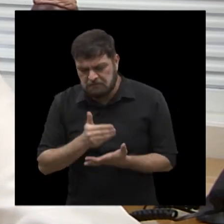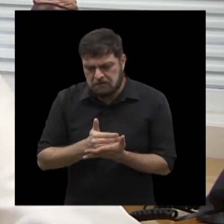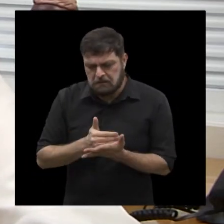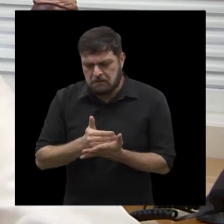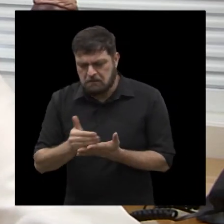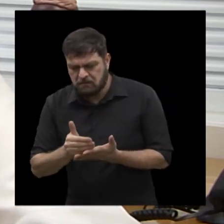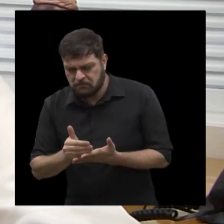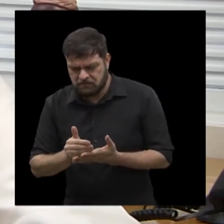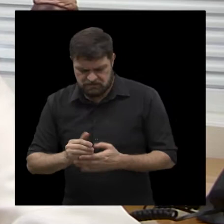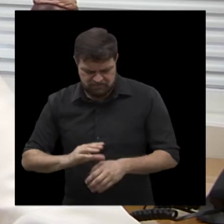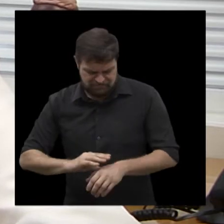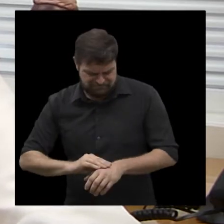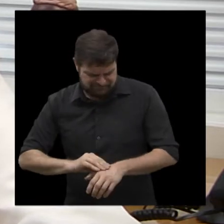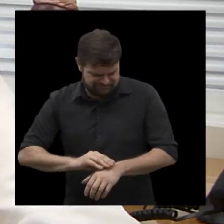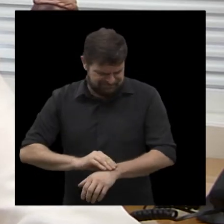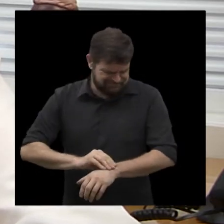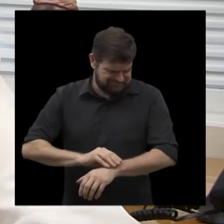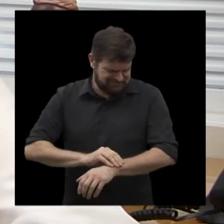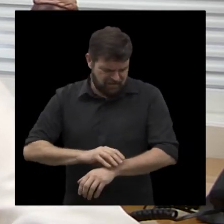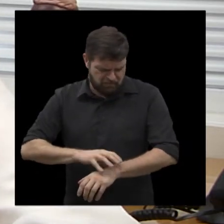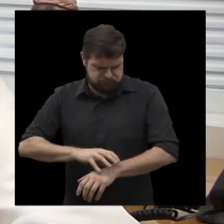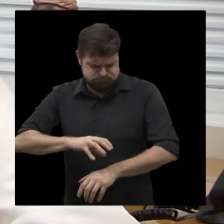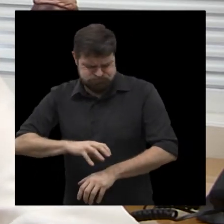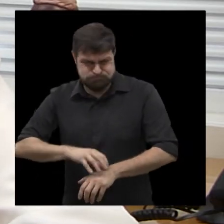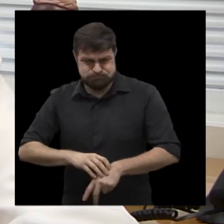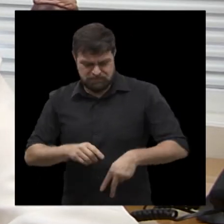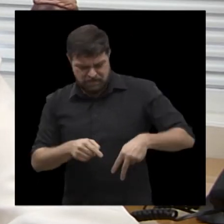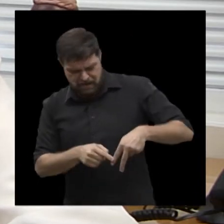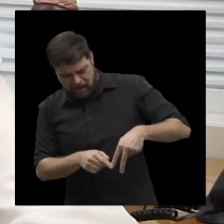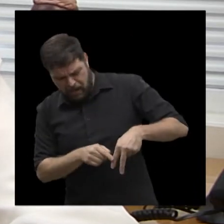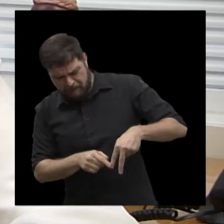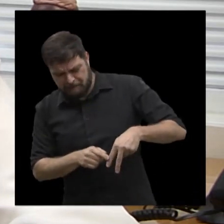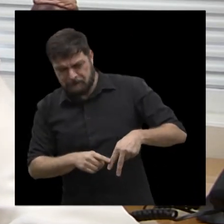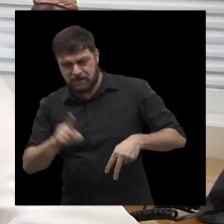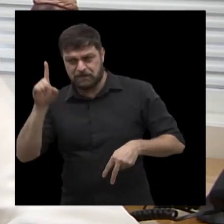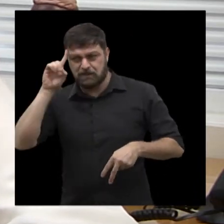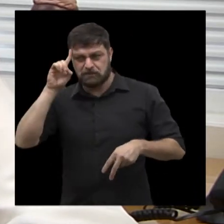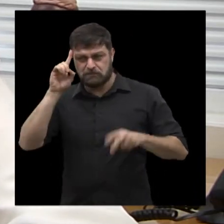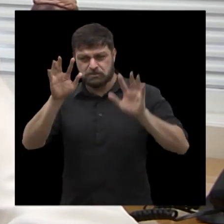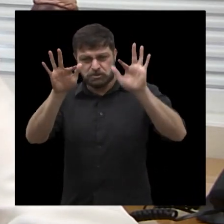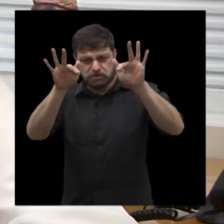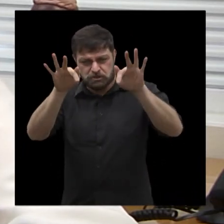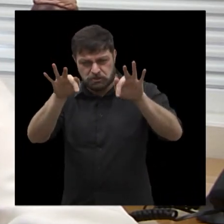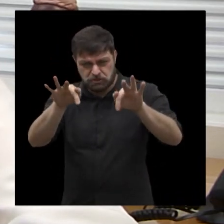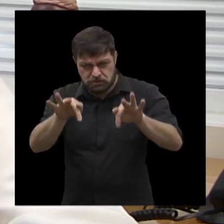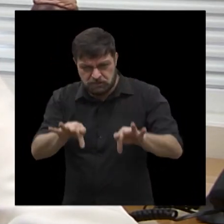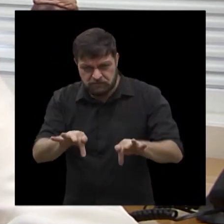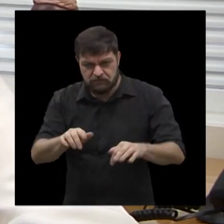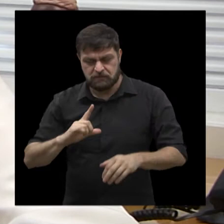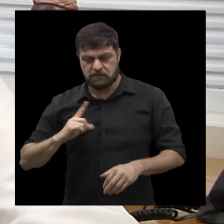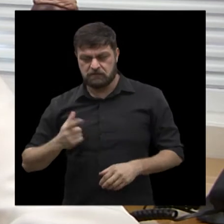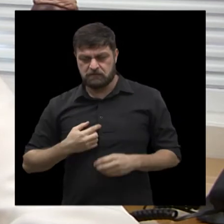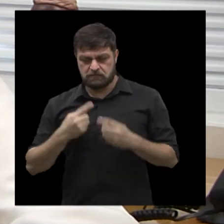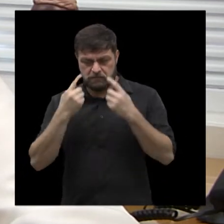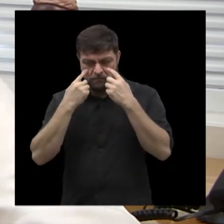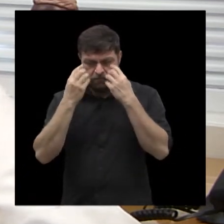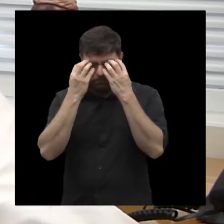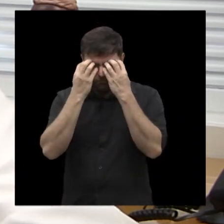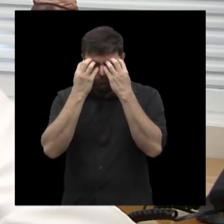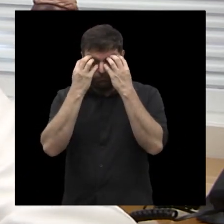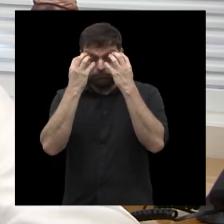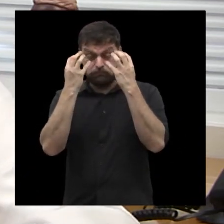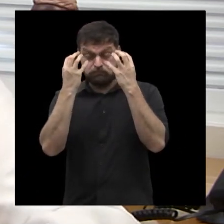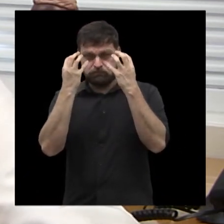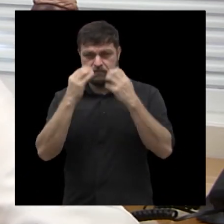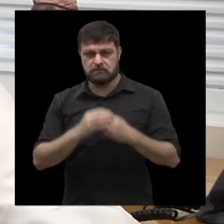ter um pouco de edema nos membros inferiores no final do dia. Às vezes você acorda com o olho um pouquinho inchado, às vezes